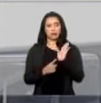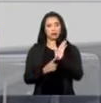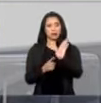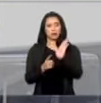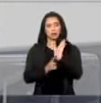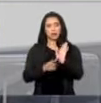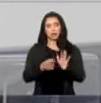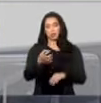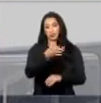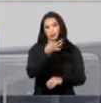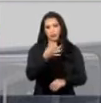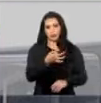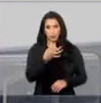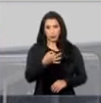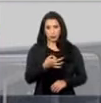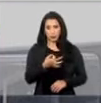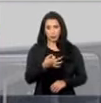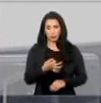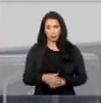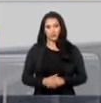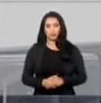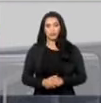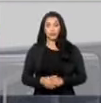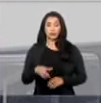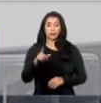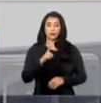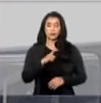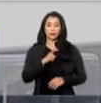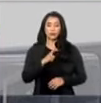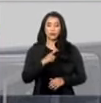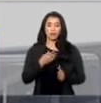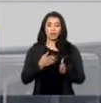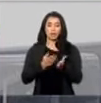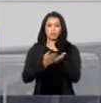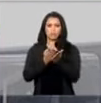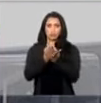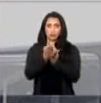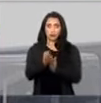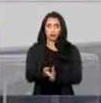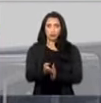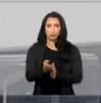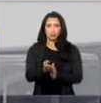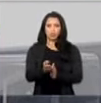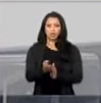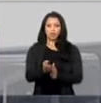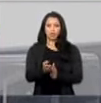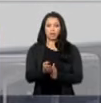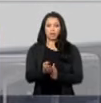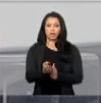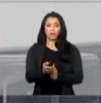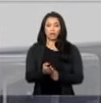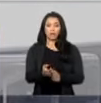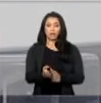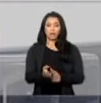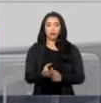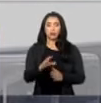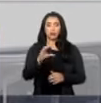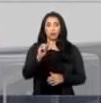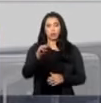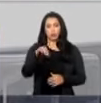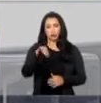há sim uma diretriz a se seguir, a depender das linhas submetidas ao crivo do Comitê